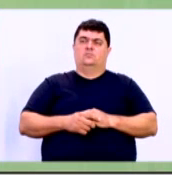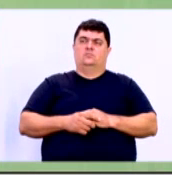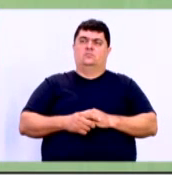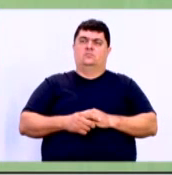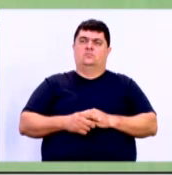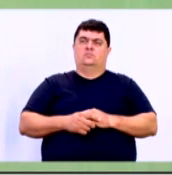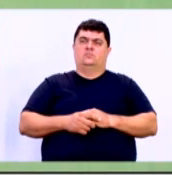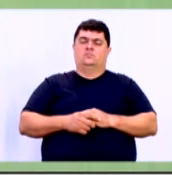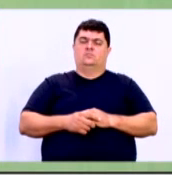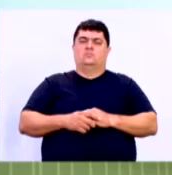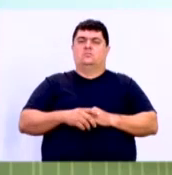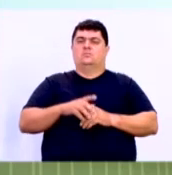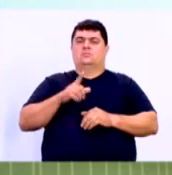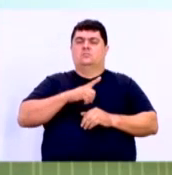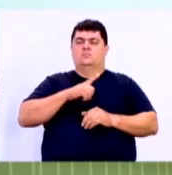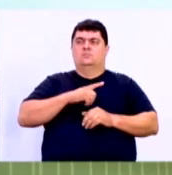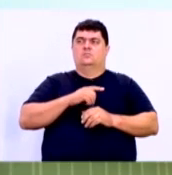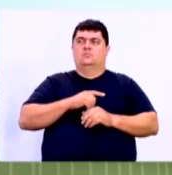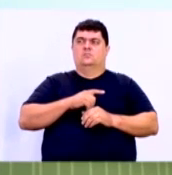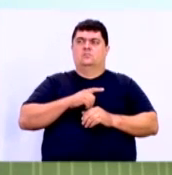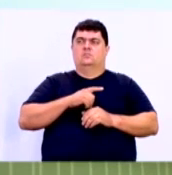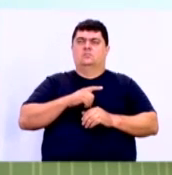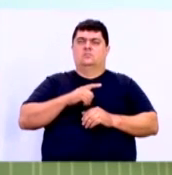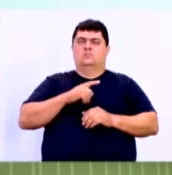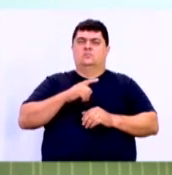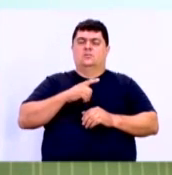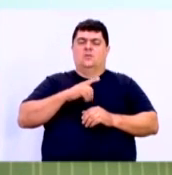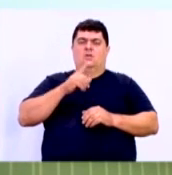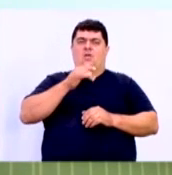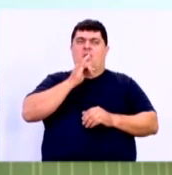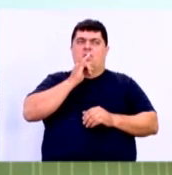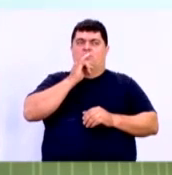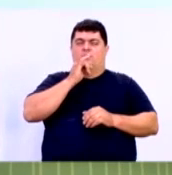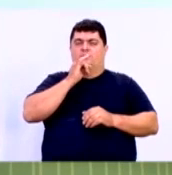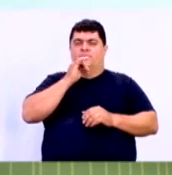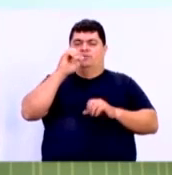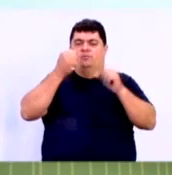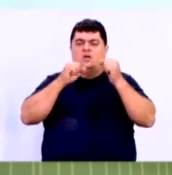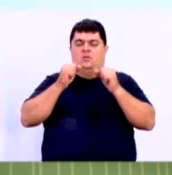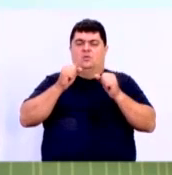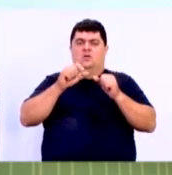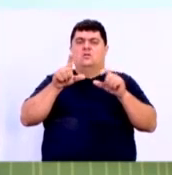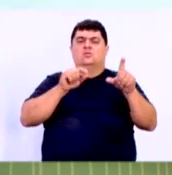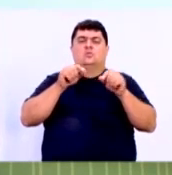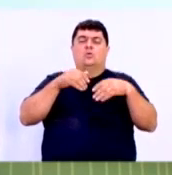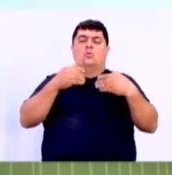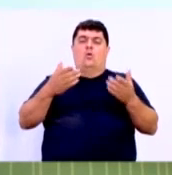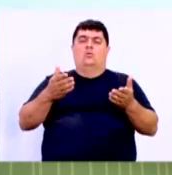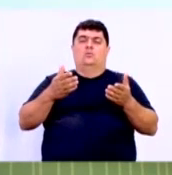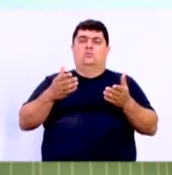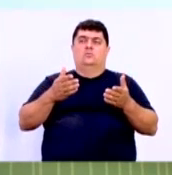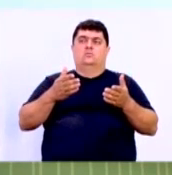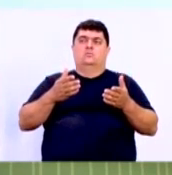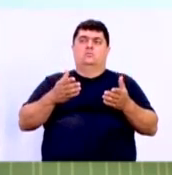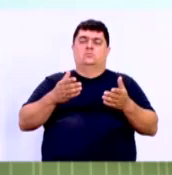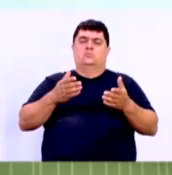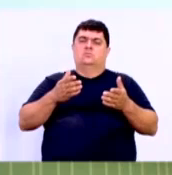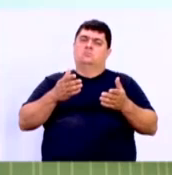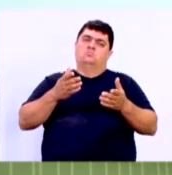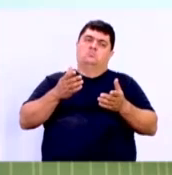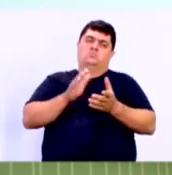Professor, eu tenho uma pequena fábrica. Qual método eu devo usar?